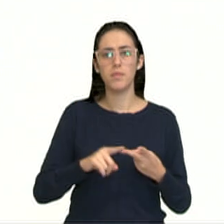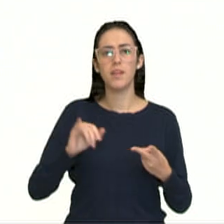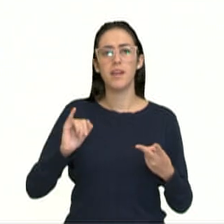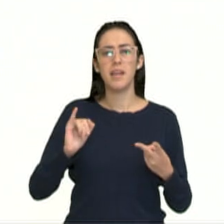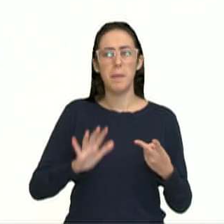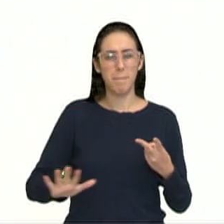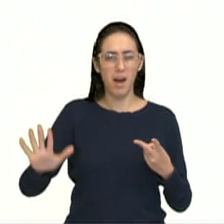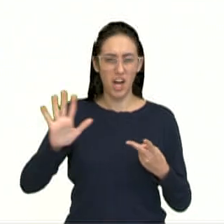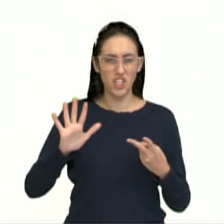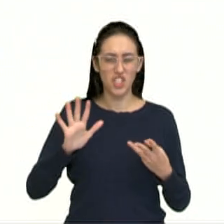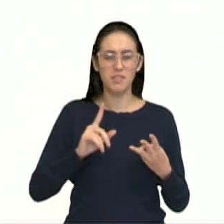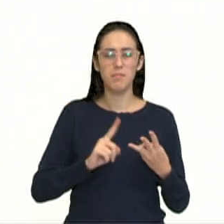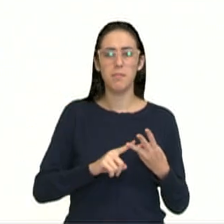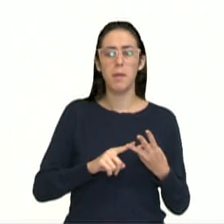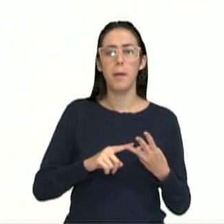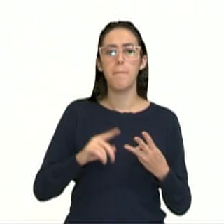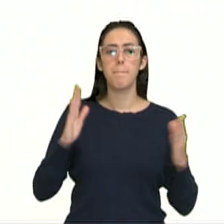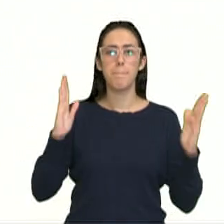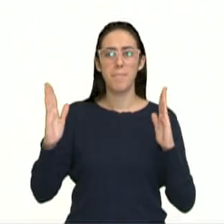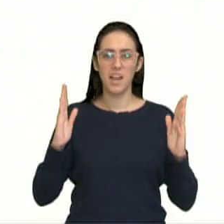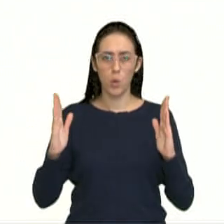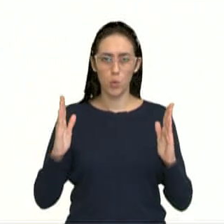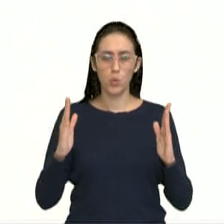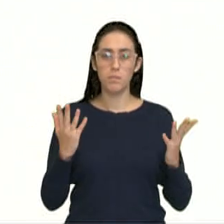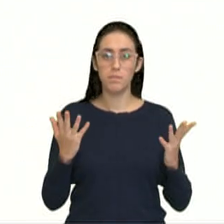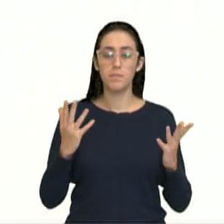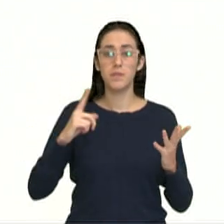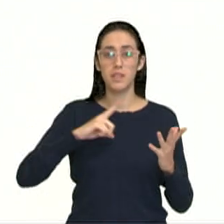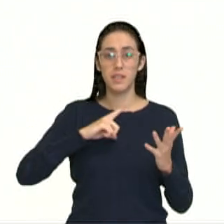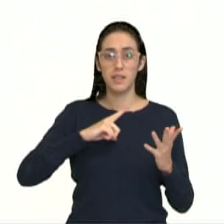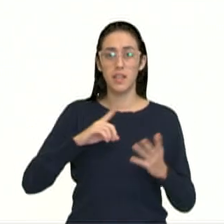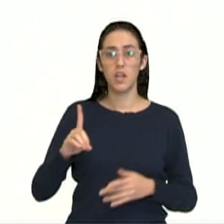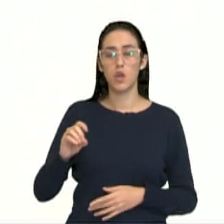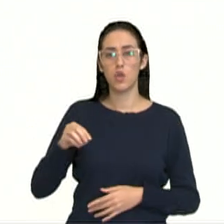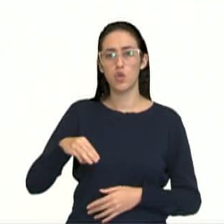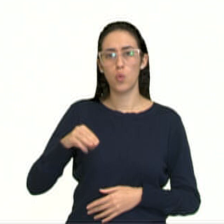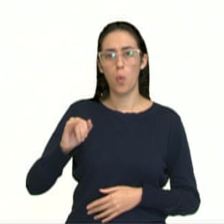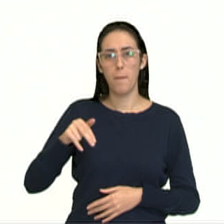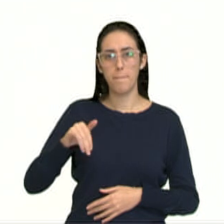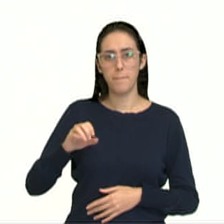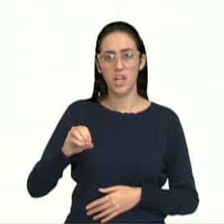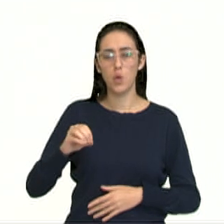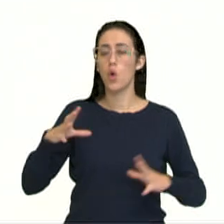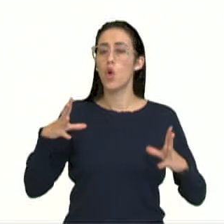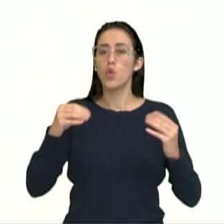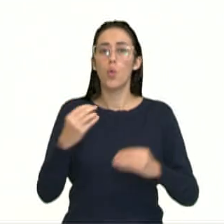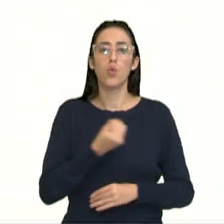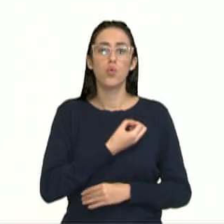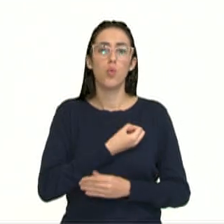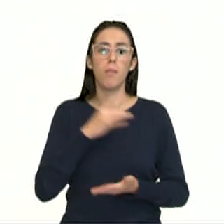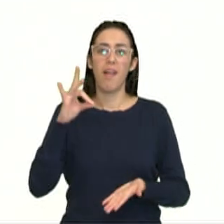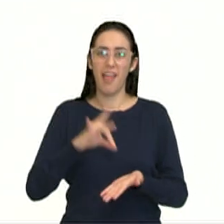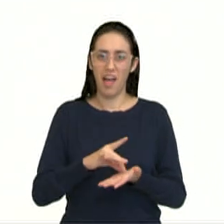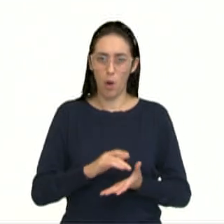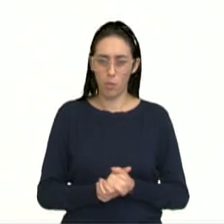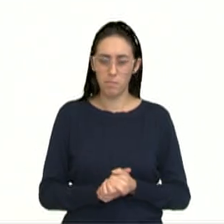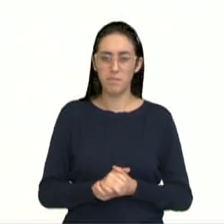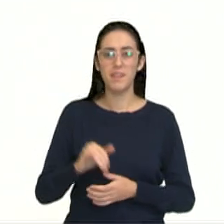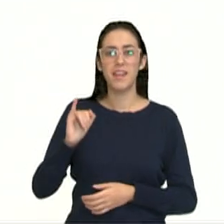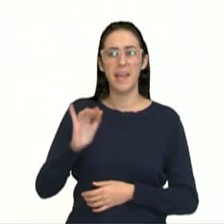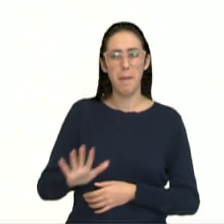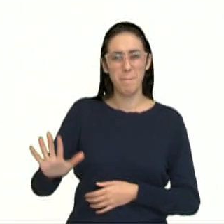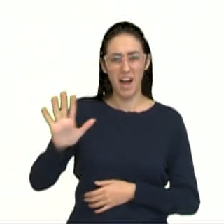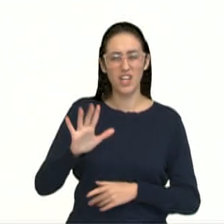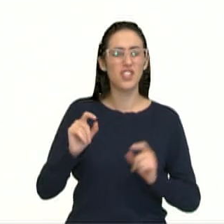Então, dentro do domínio são todos os nossos números reais, né? O conjunto dos números reais. Na imagem eu